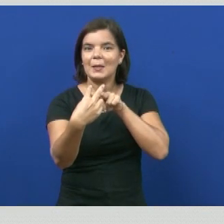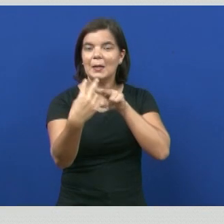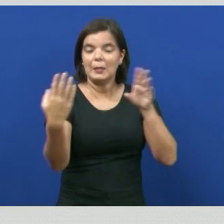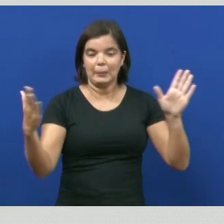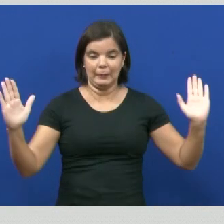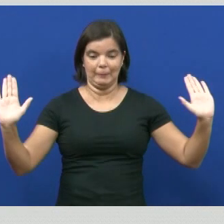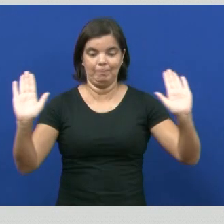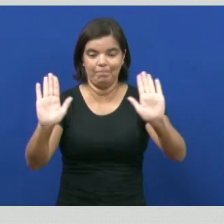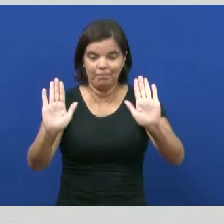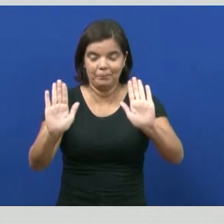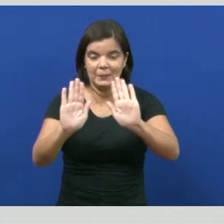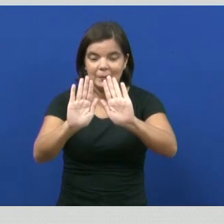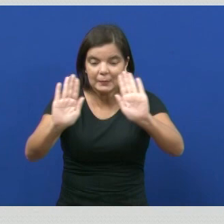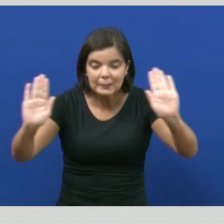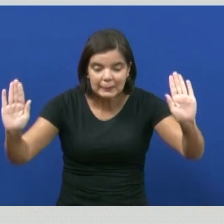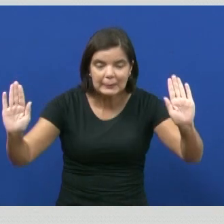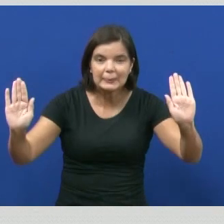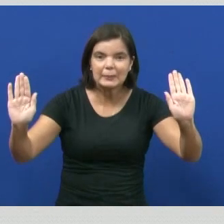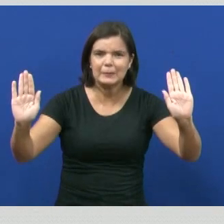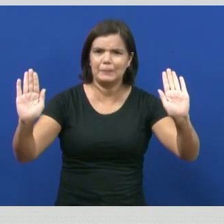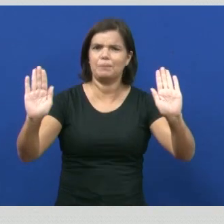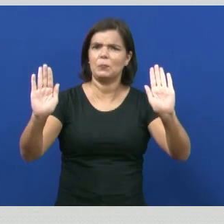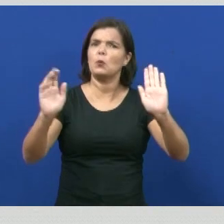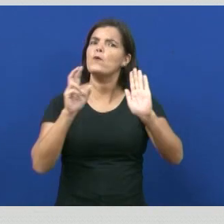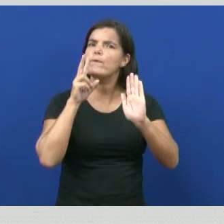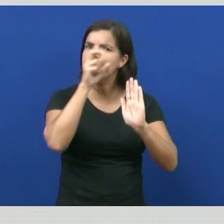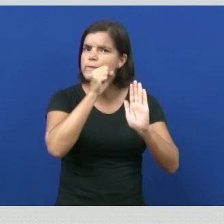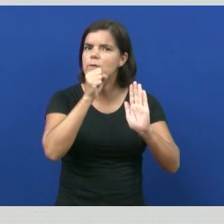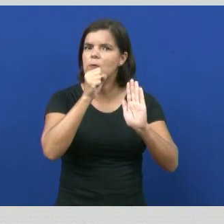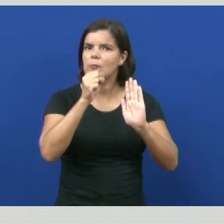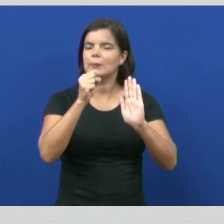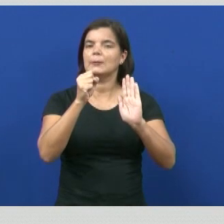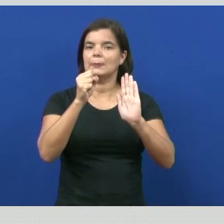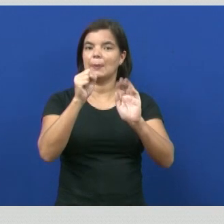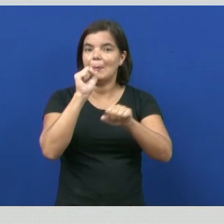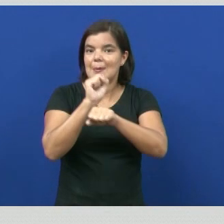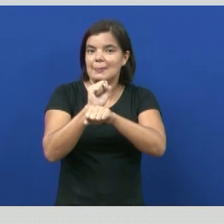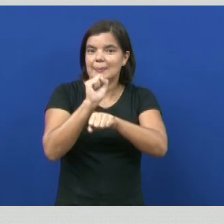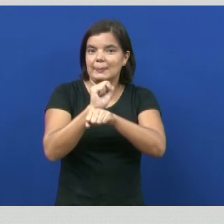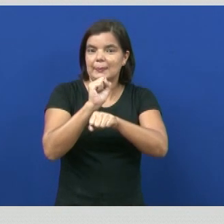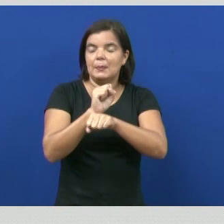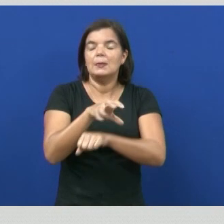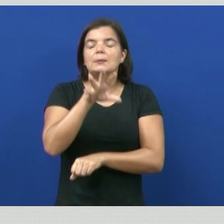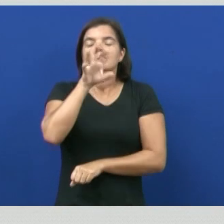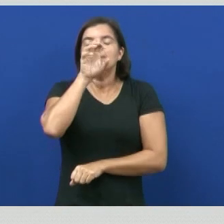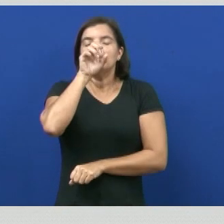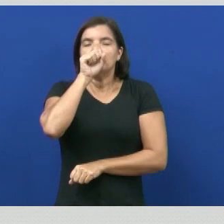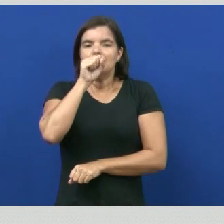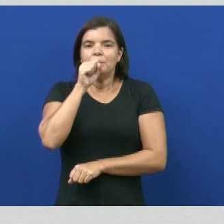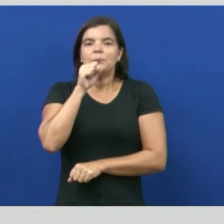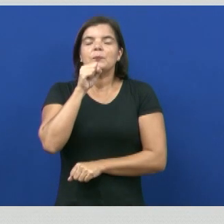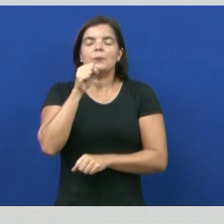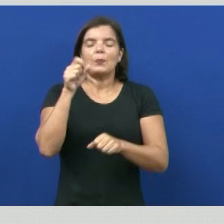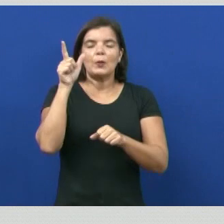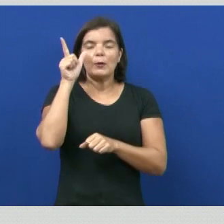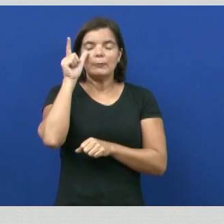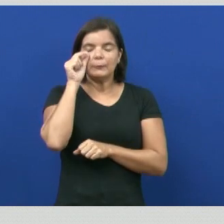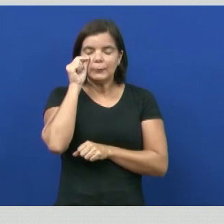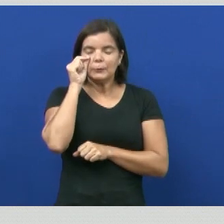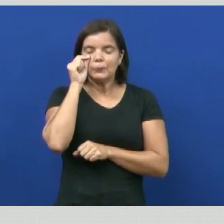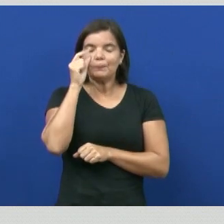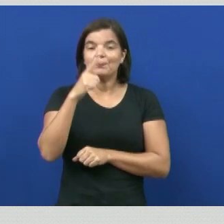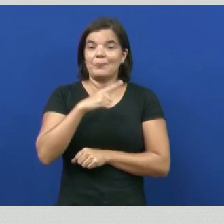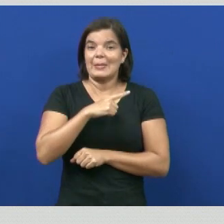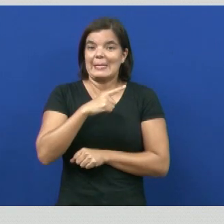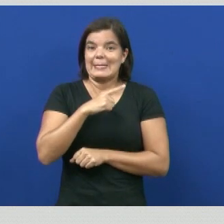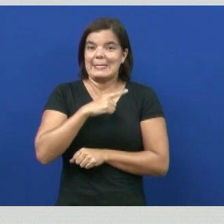porta do elevador e abriu, com força entre os andares, obrigando-o a parar. Respirou fundo, fechando os olhos para